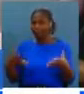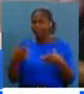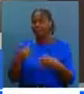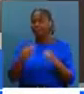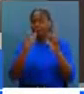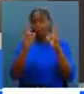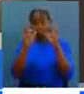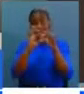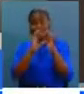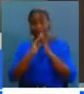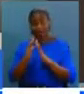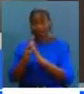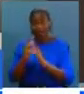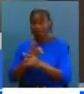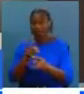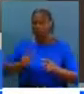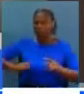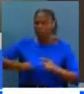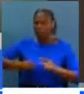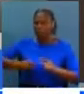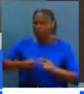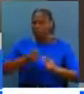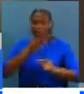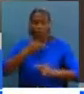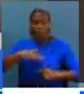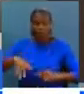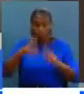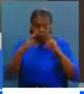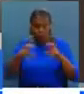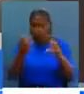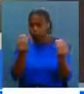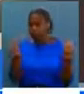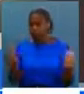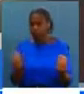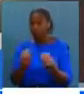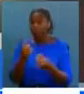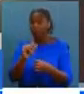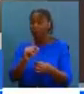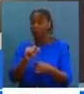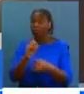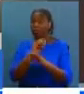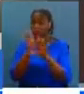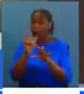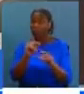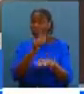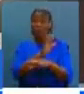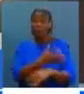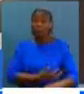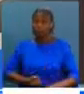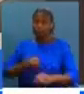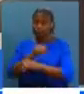questão de habitação, para uma depressão sobre procura de solos e chão. Tem obviamente questão de desemprego, para